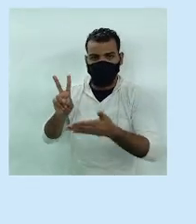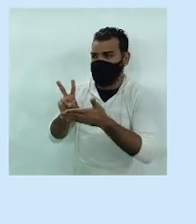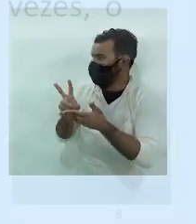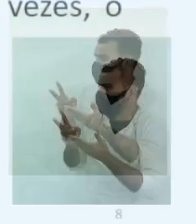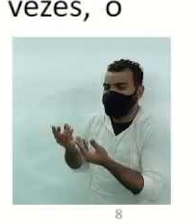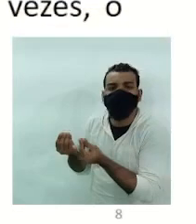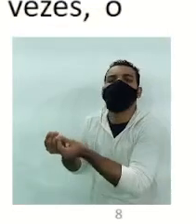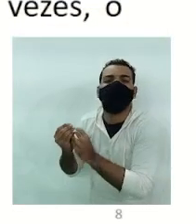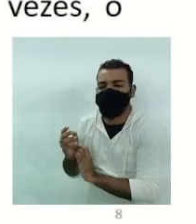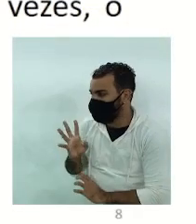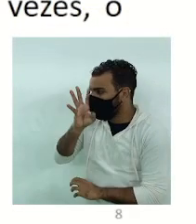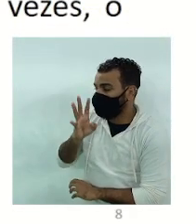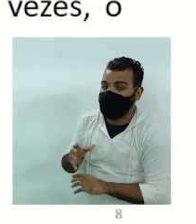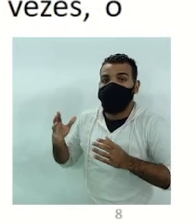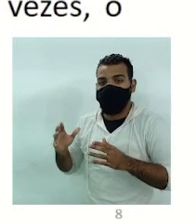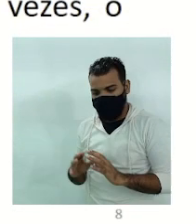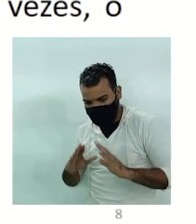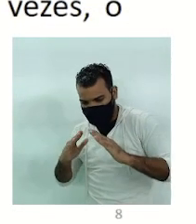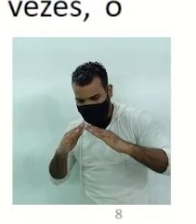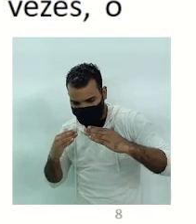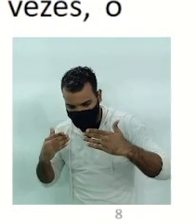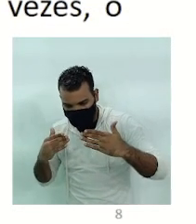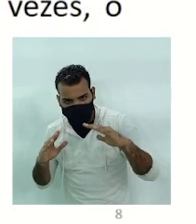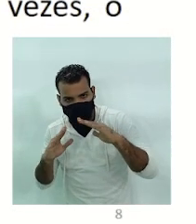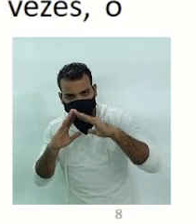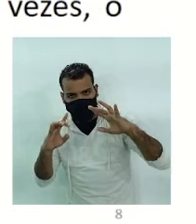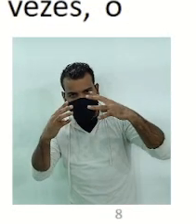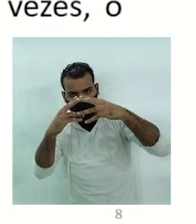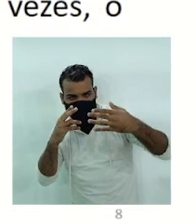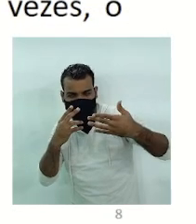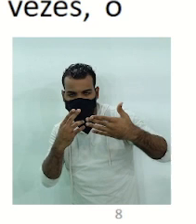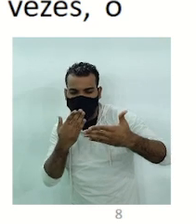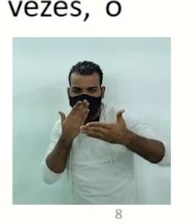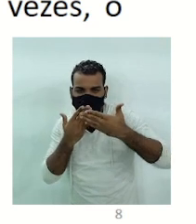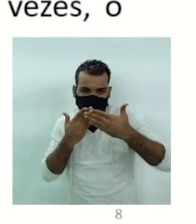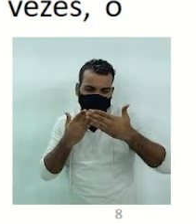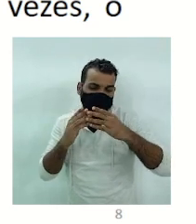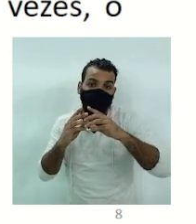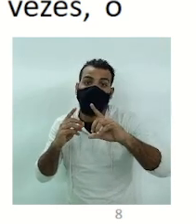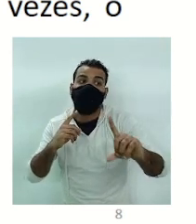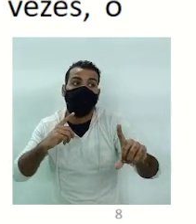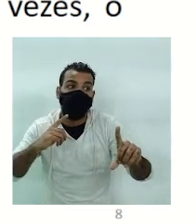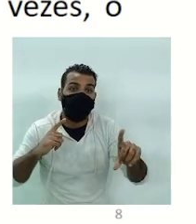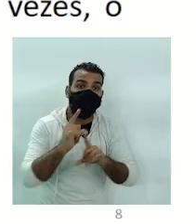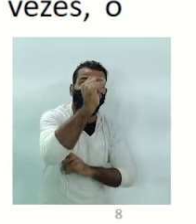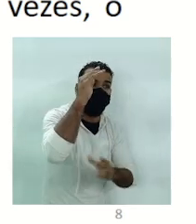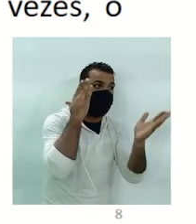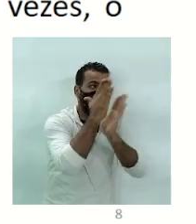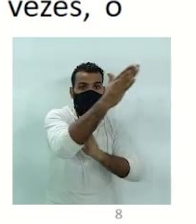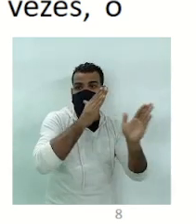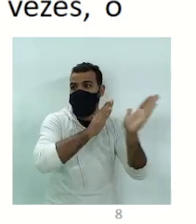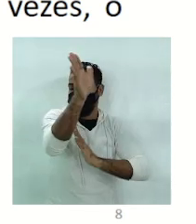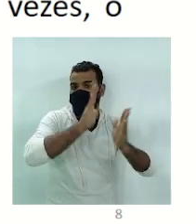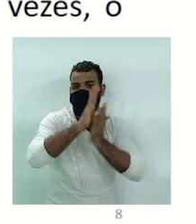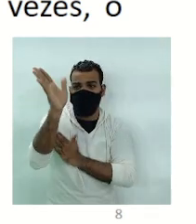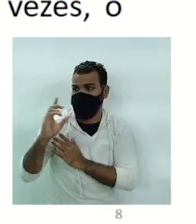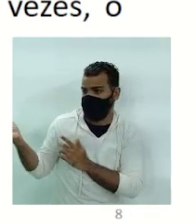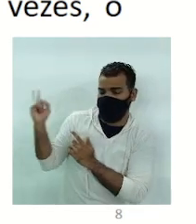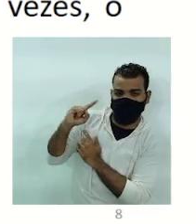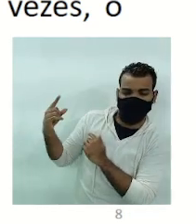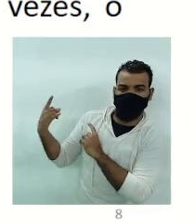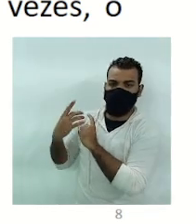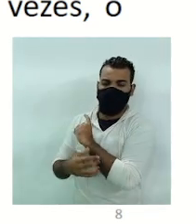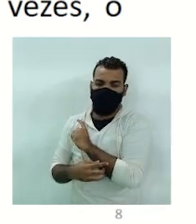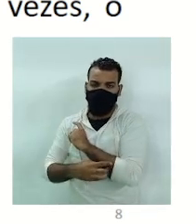dos aldeamentos. Então, os índios eles fugiam desses aldeamentos missionários, né? E